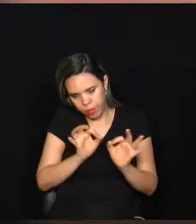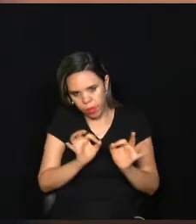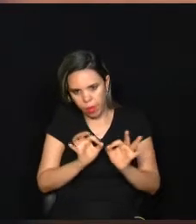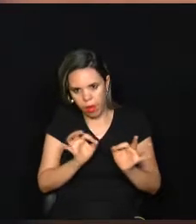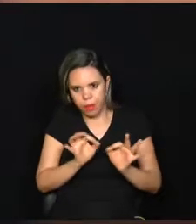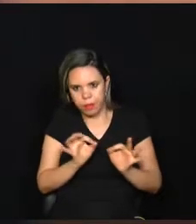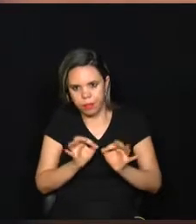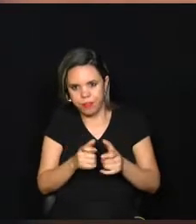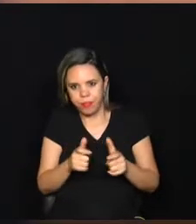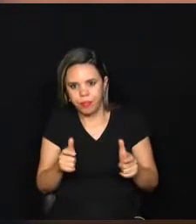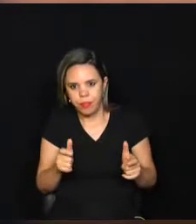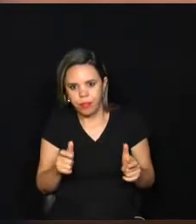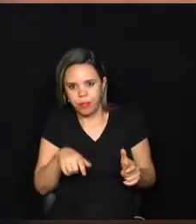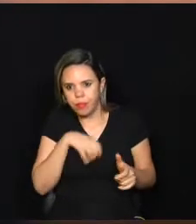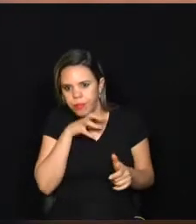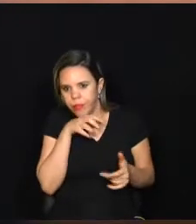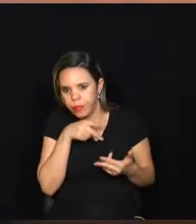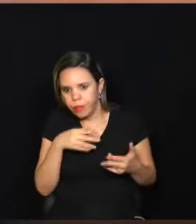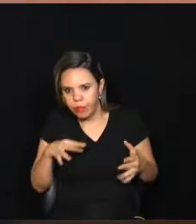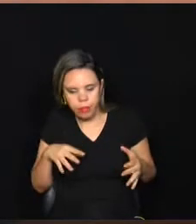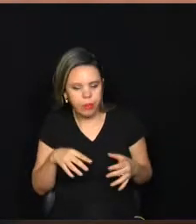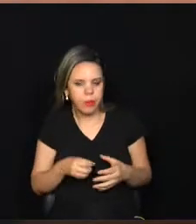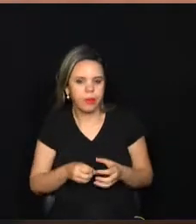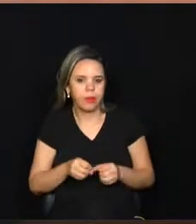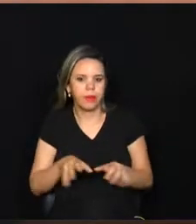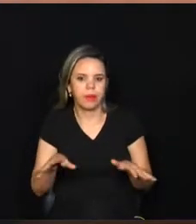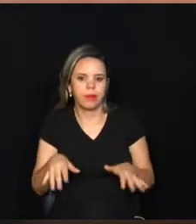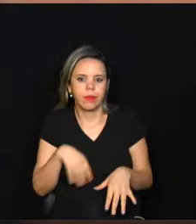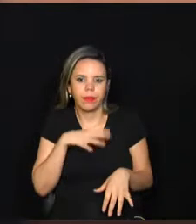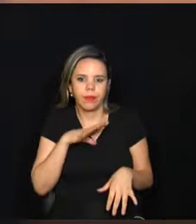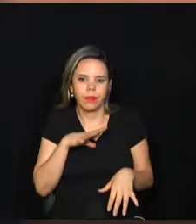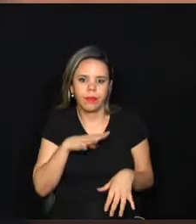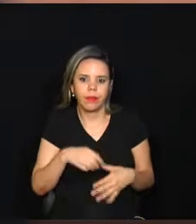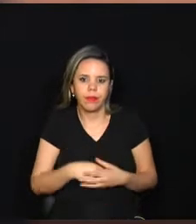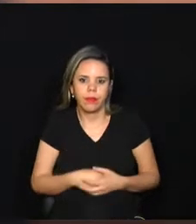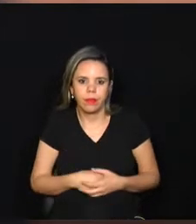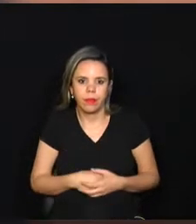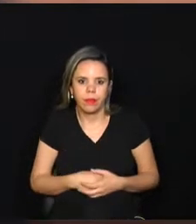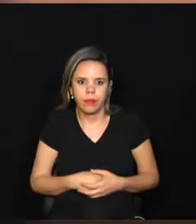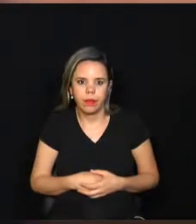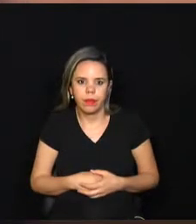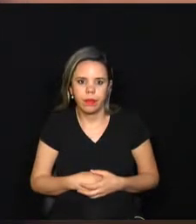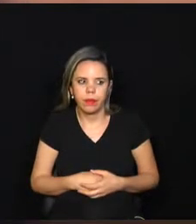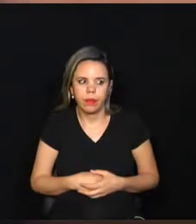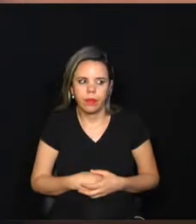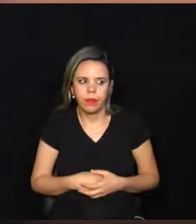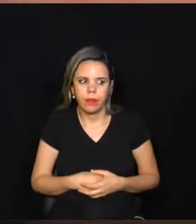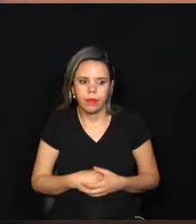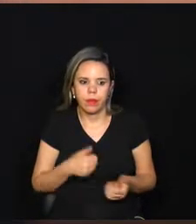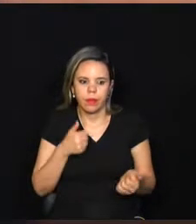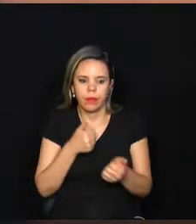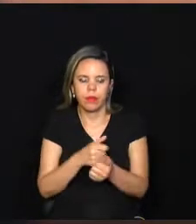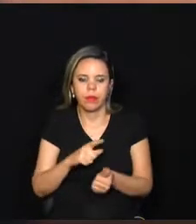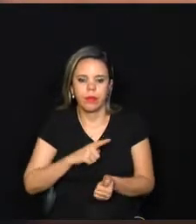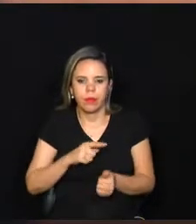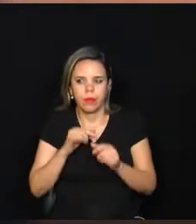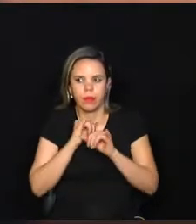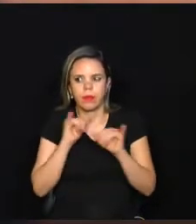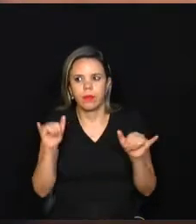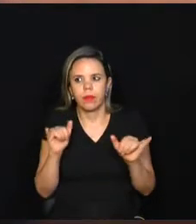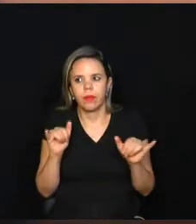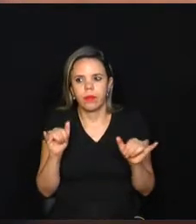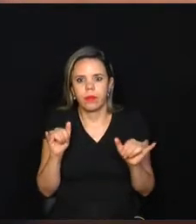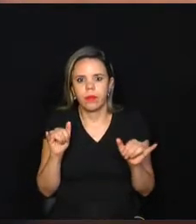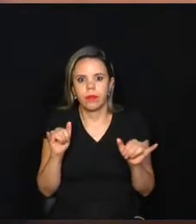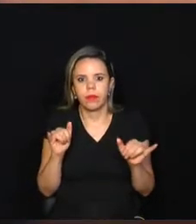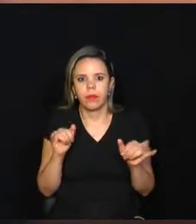do crescimento de procriar os animais da nossa cidade, e dizer que em breve teremos essa notícia